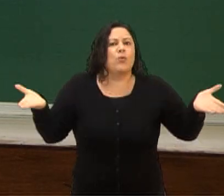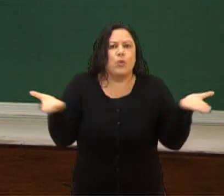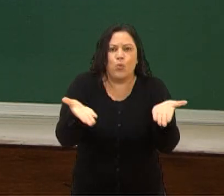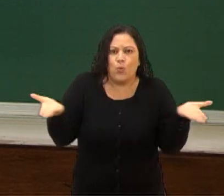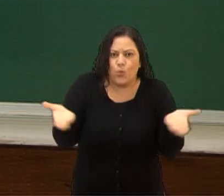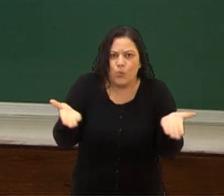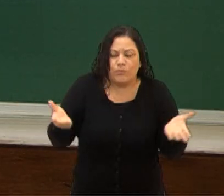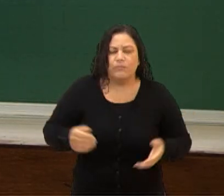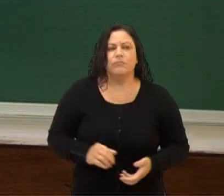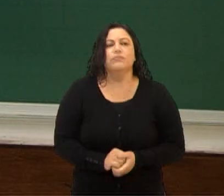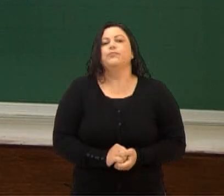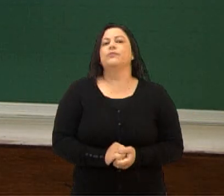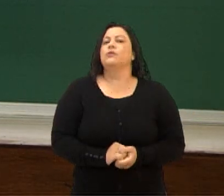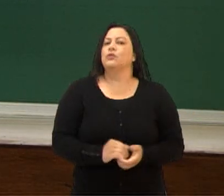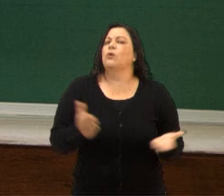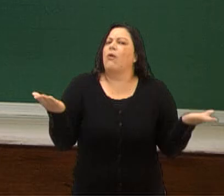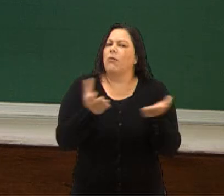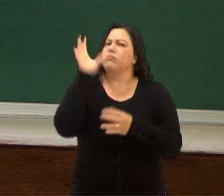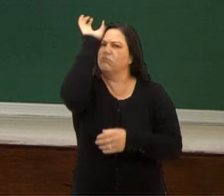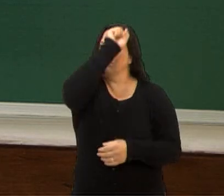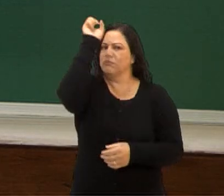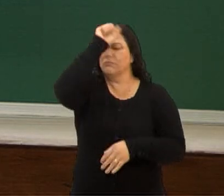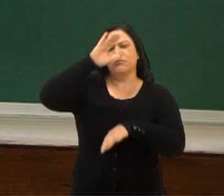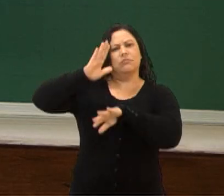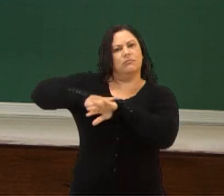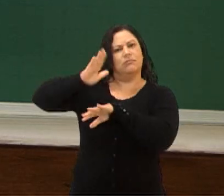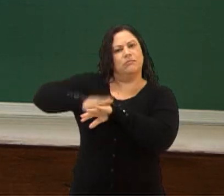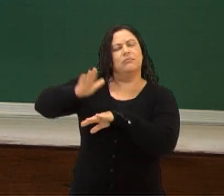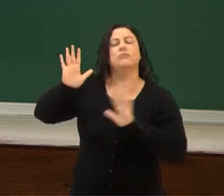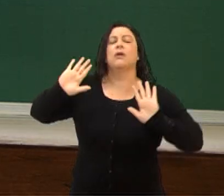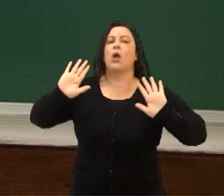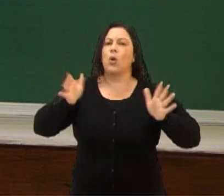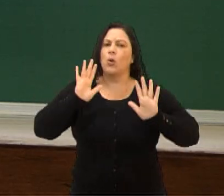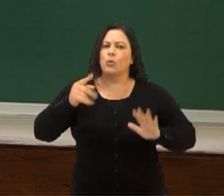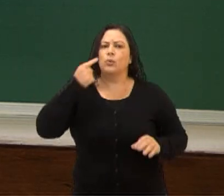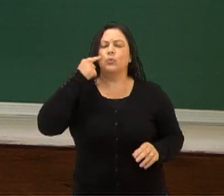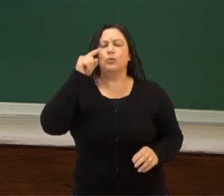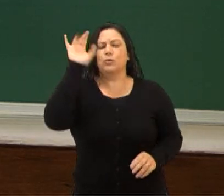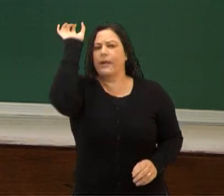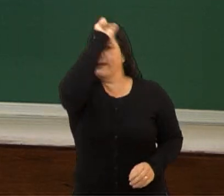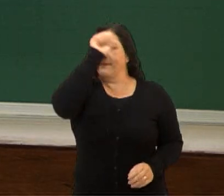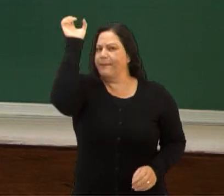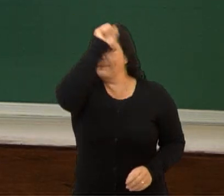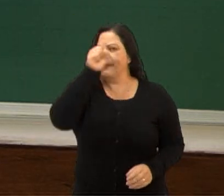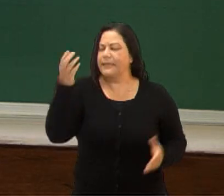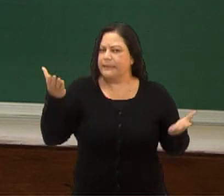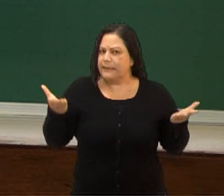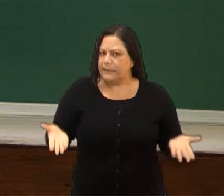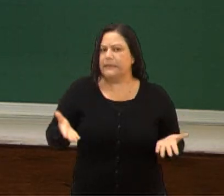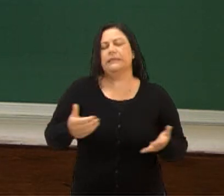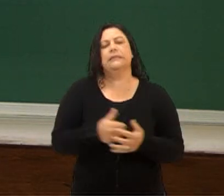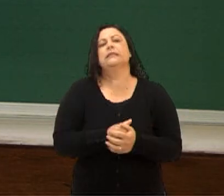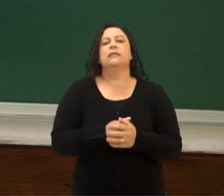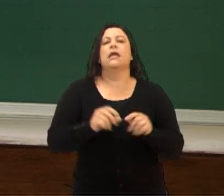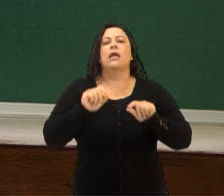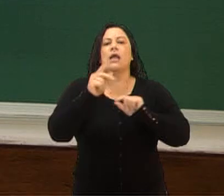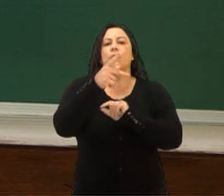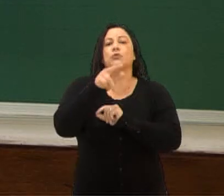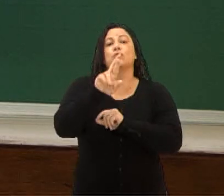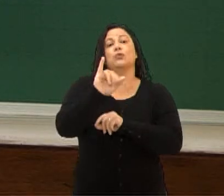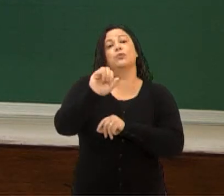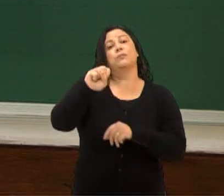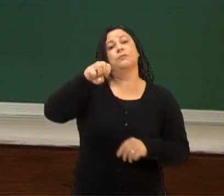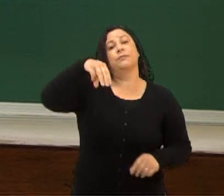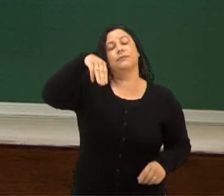vai avançar um pouco mais. Como nós já vimos esse prisma, que é o paralelepípedo, vamos avançar um pouco em outros